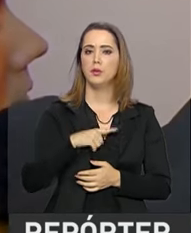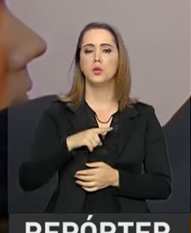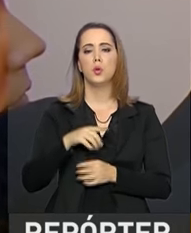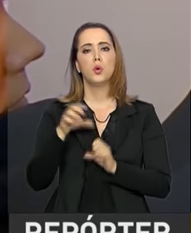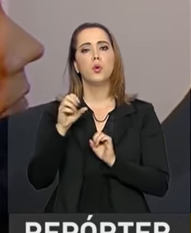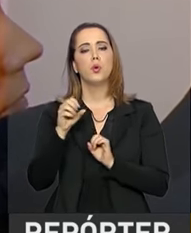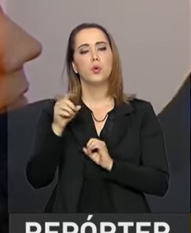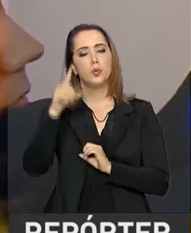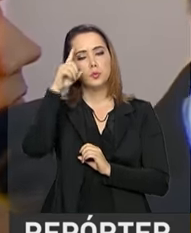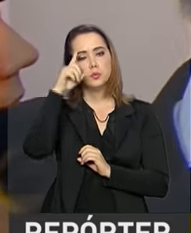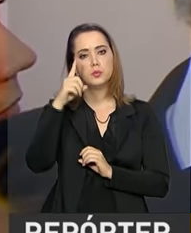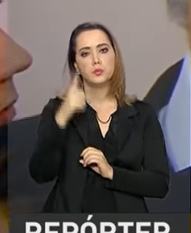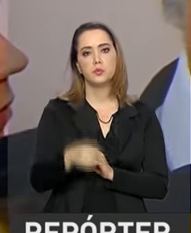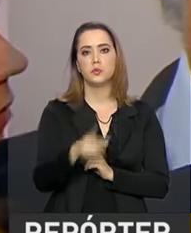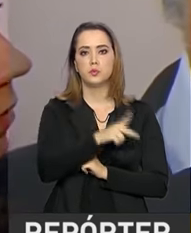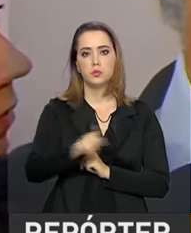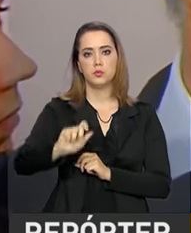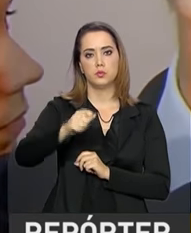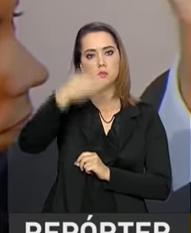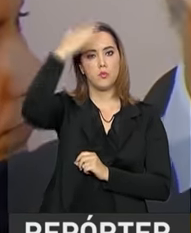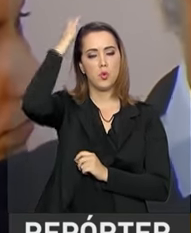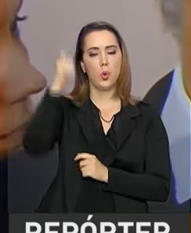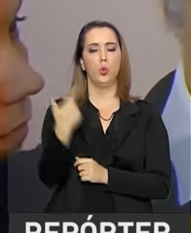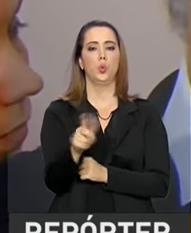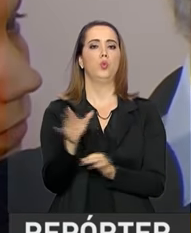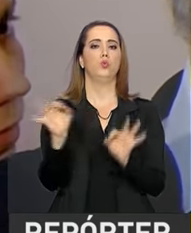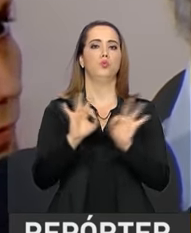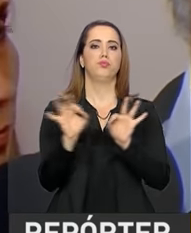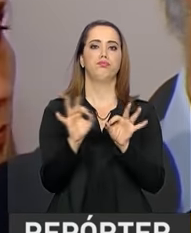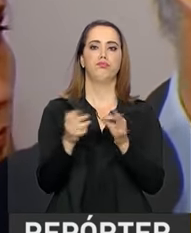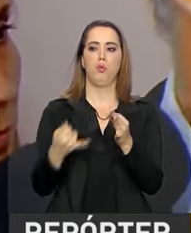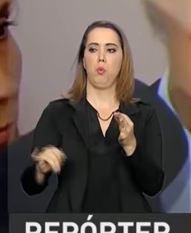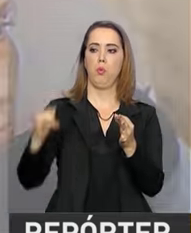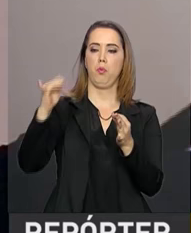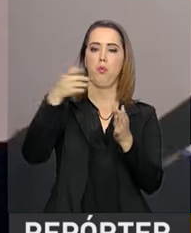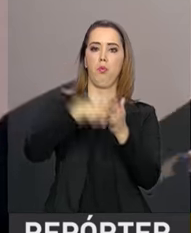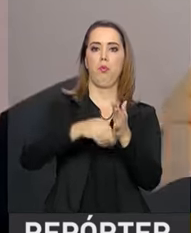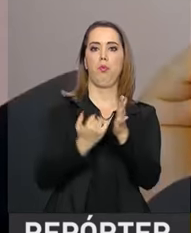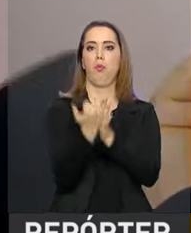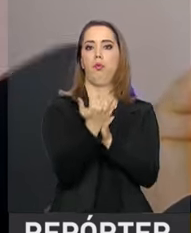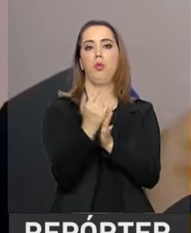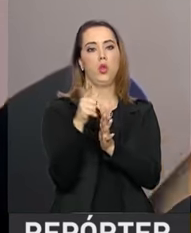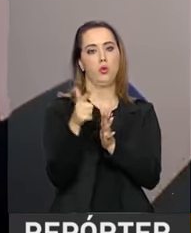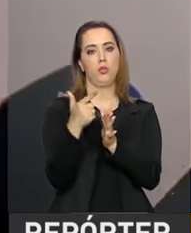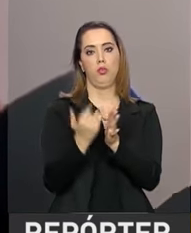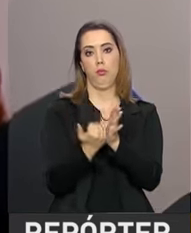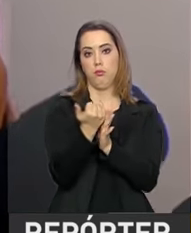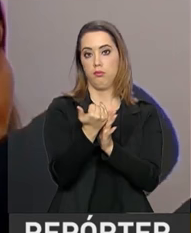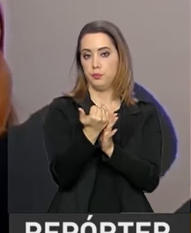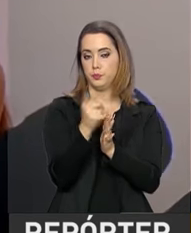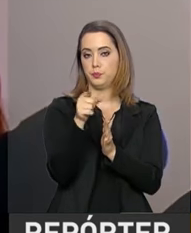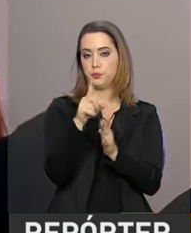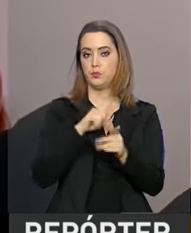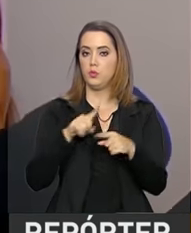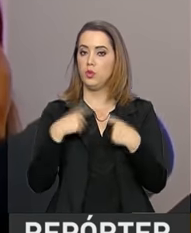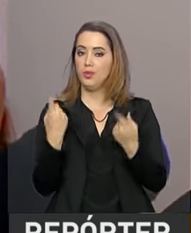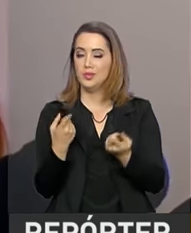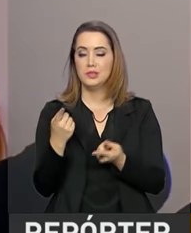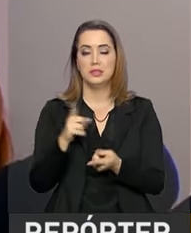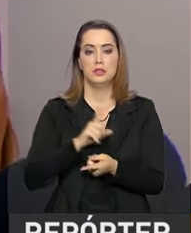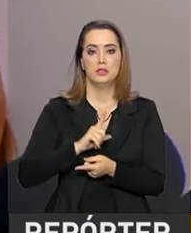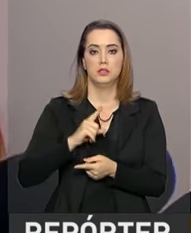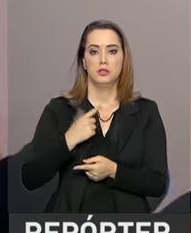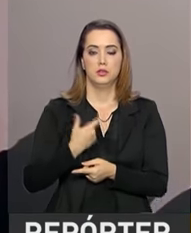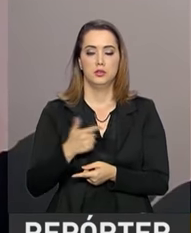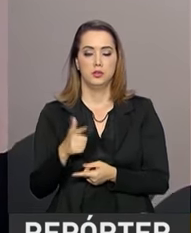do presidente michel temer não haverá aumento de imposto para o exercício 2017 como nós não vamos aumentar impostos não vamos cobrar mais nada